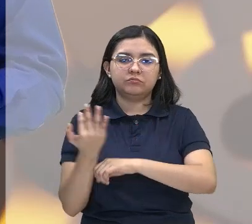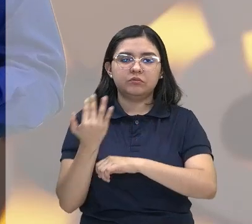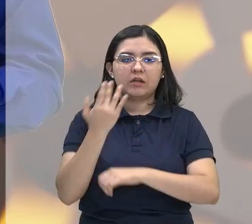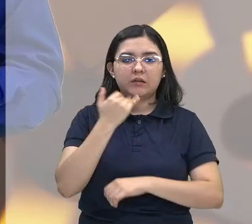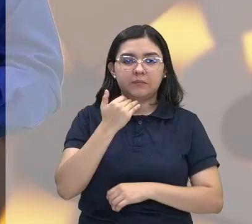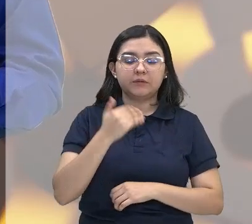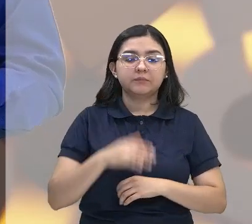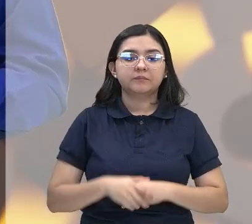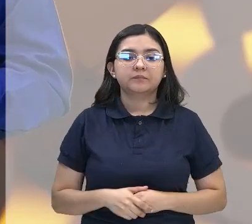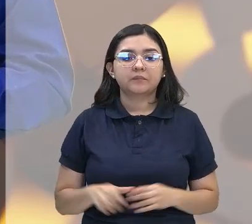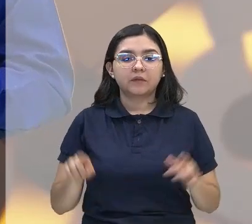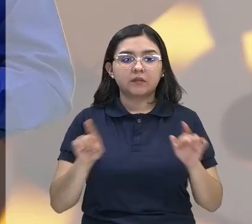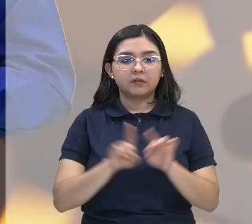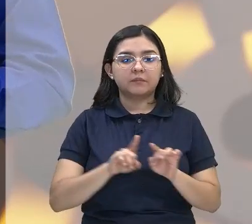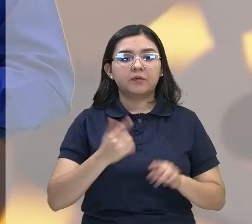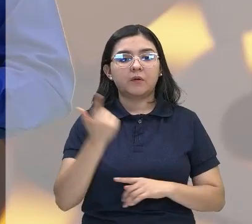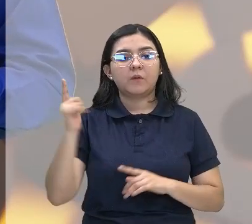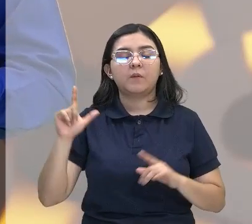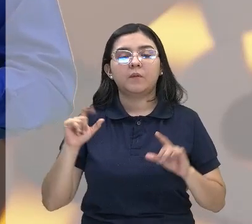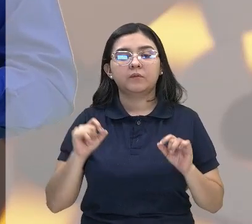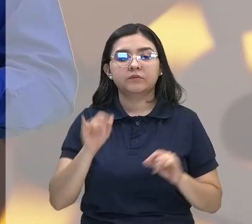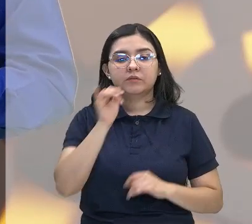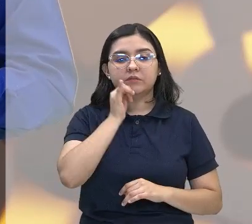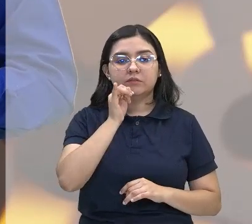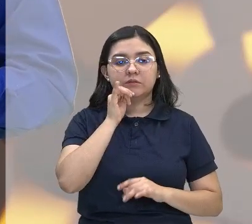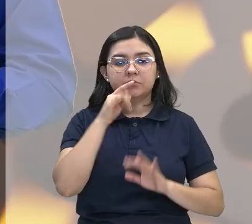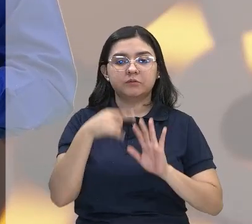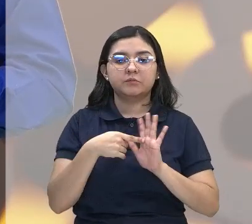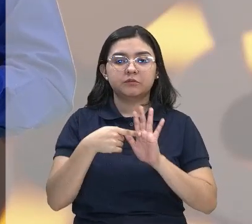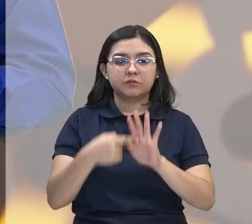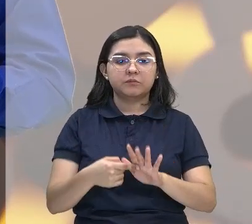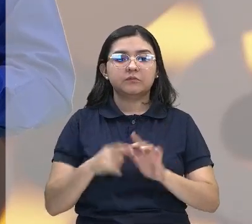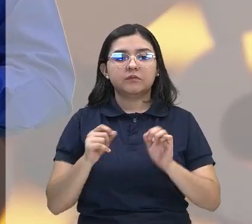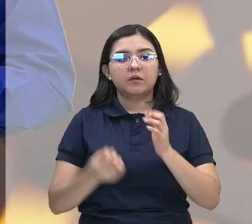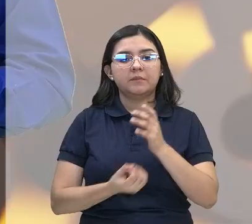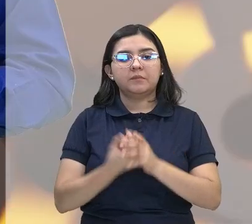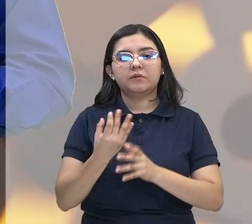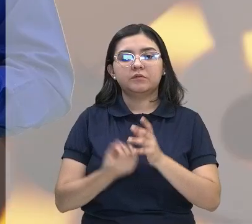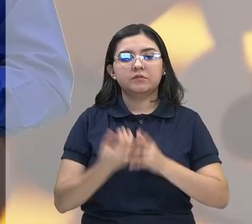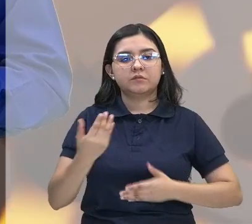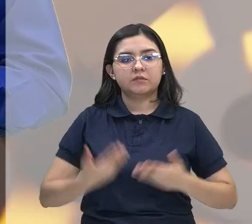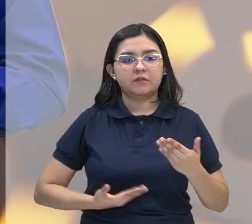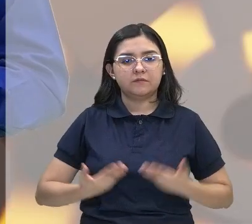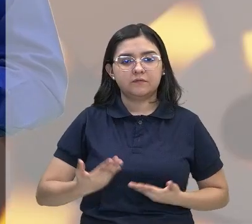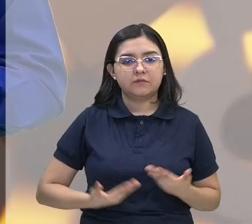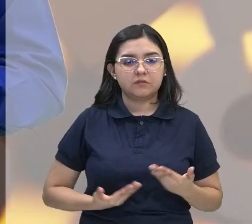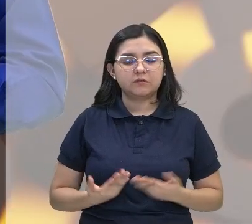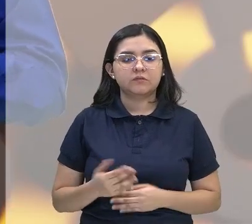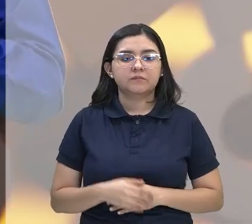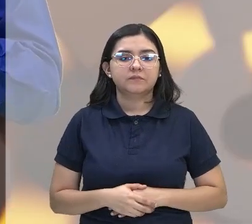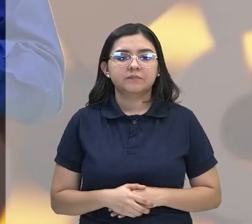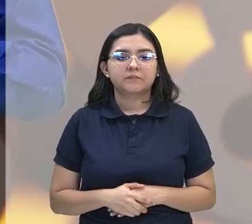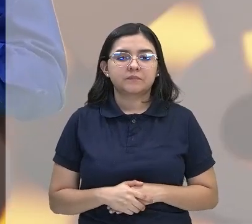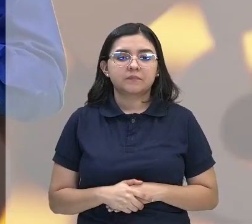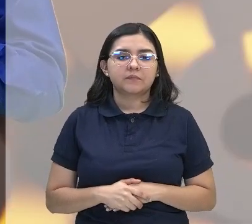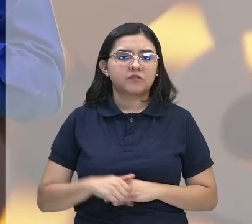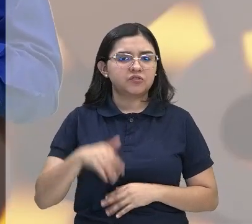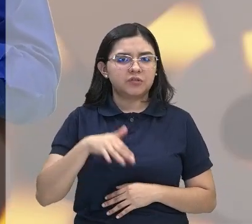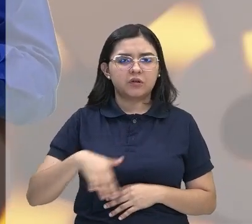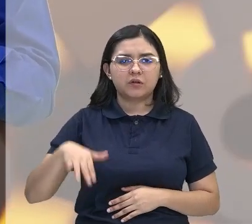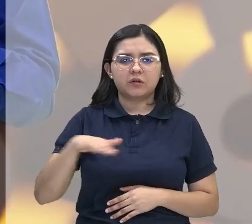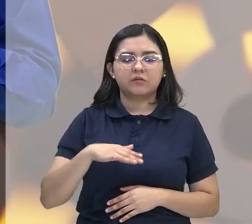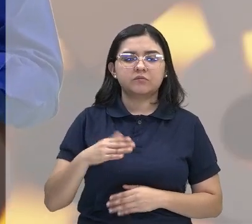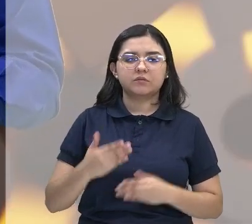agrícola. Outros exemplos que nós apresentamos também é a produção de serviços. Sim, serviços que são